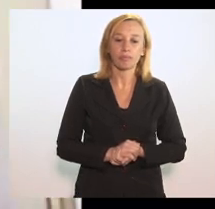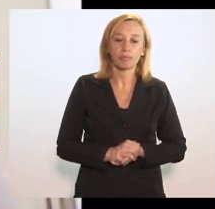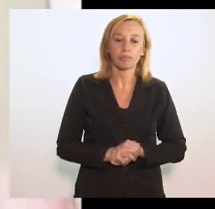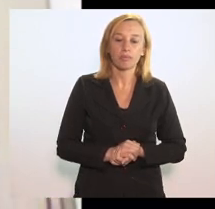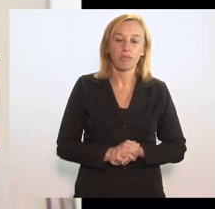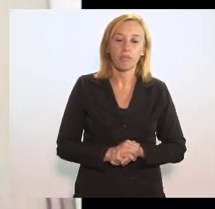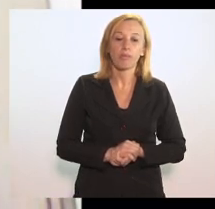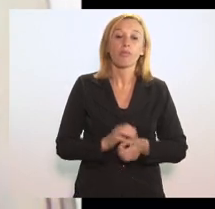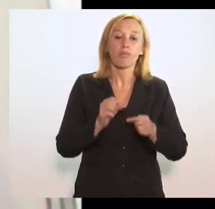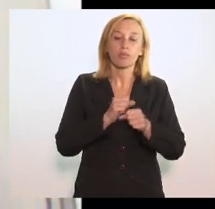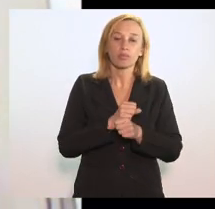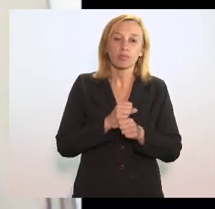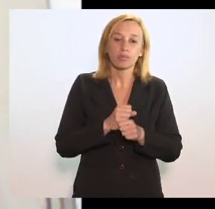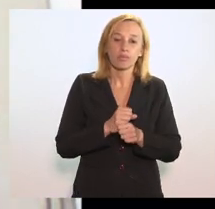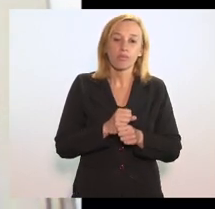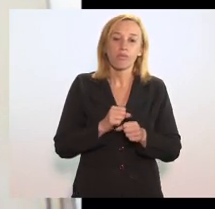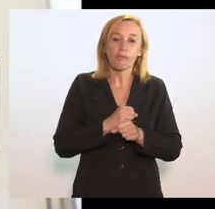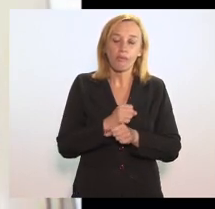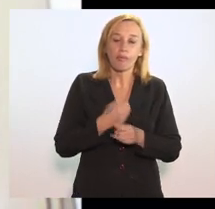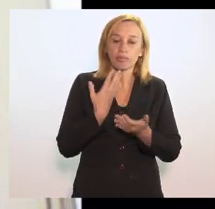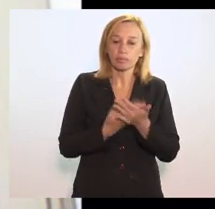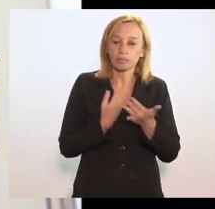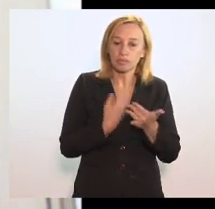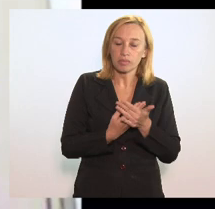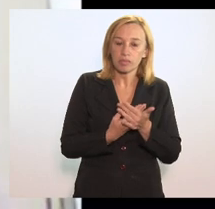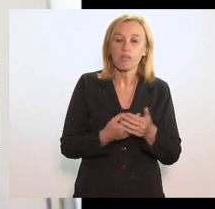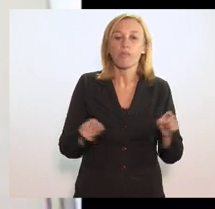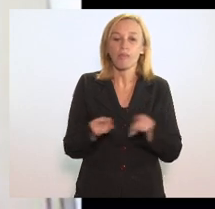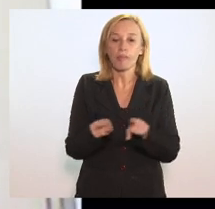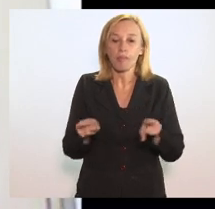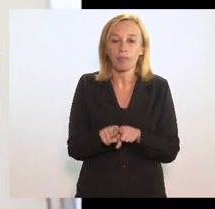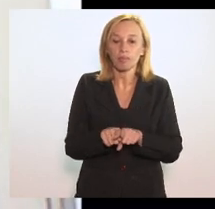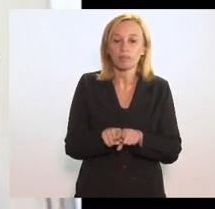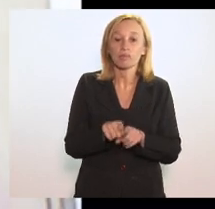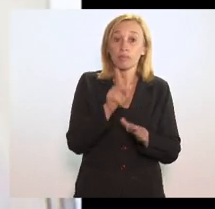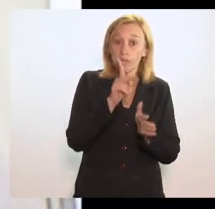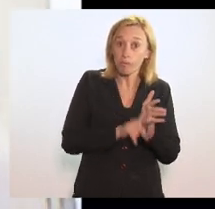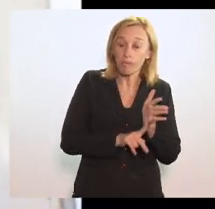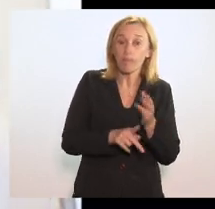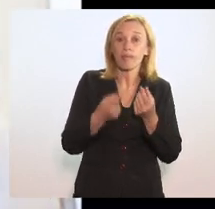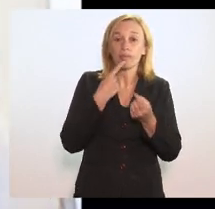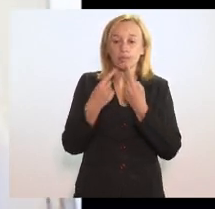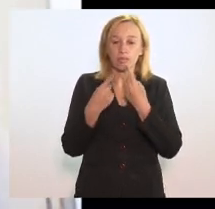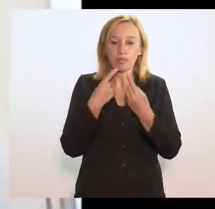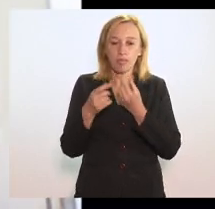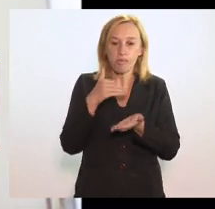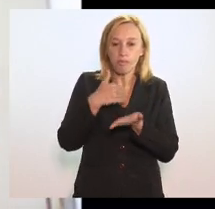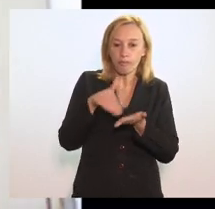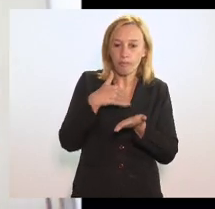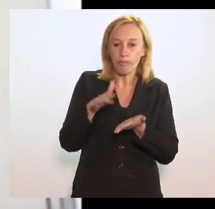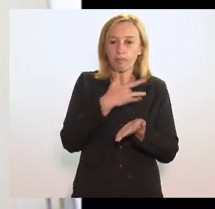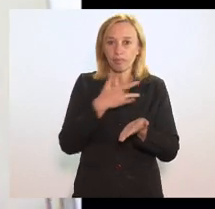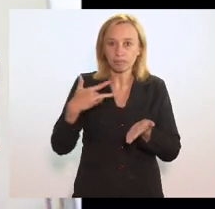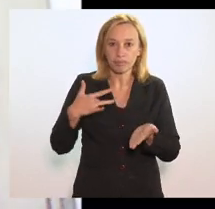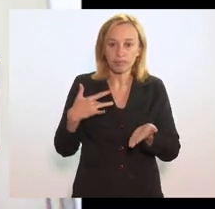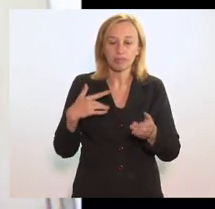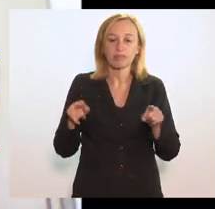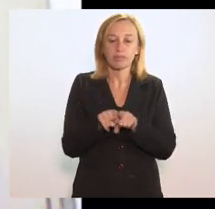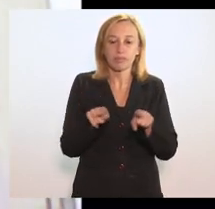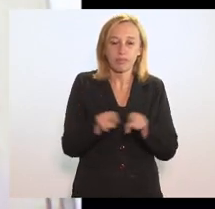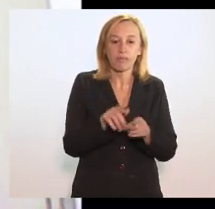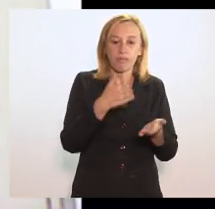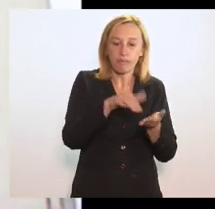do ano letivo 2021. Vamos levar também esse projeto para o debate com a Secretaria de Saúde, com a Secretaria de